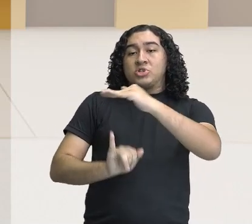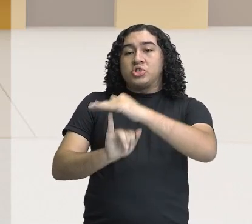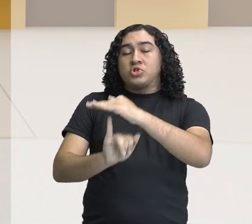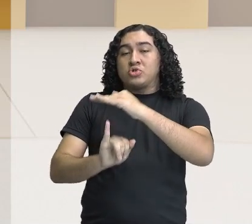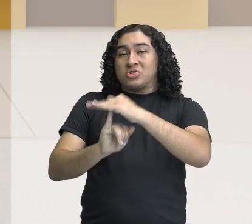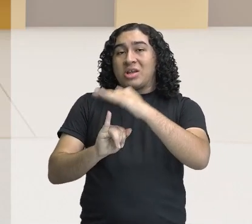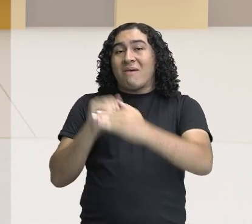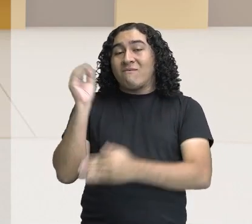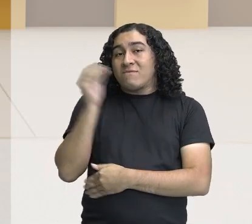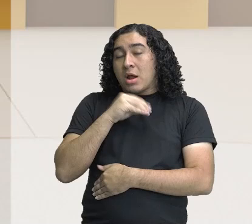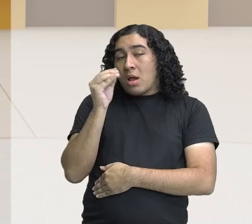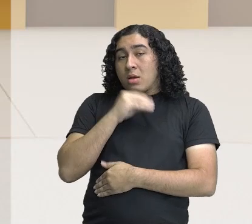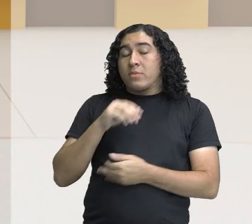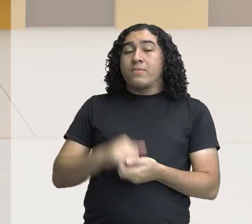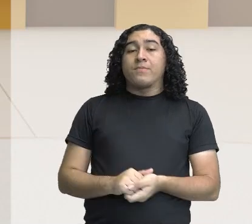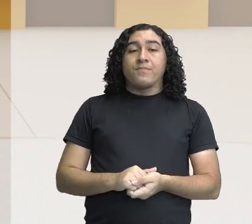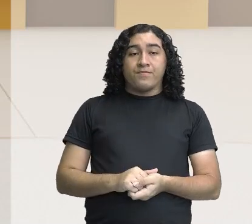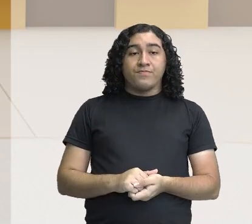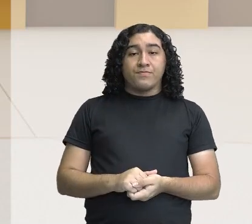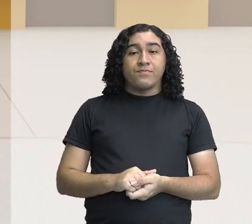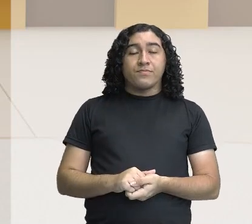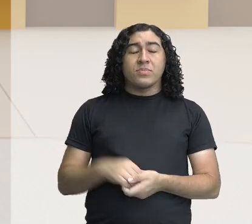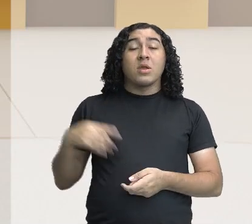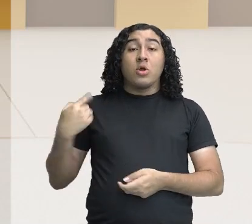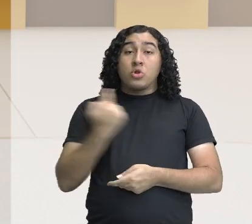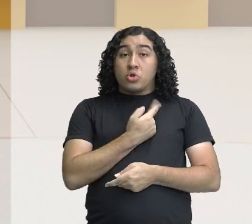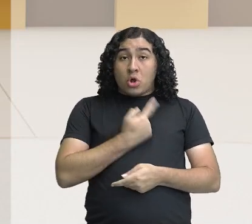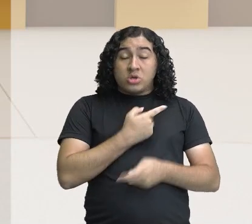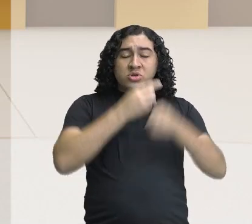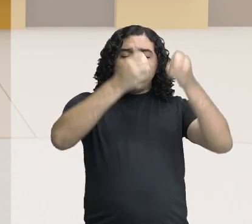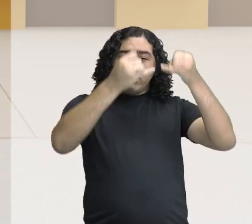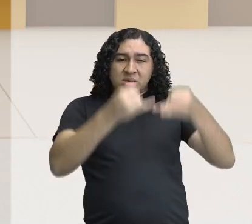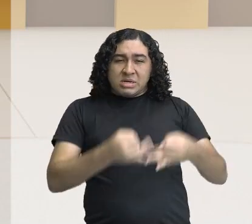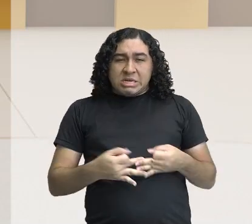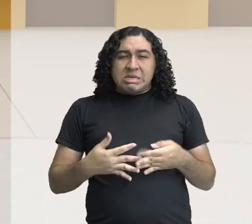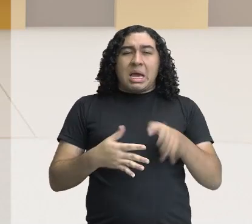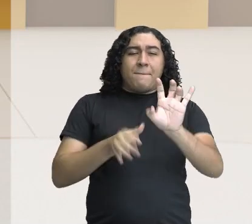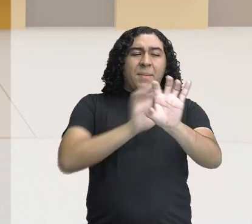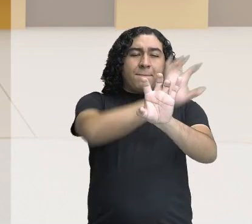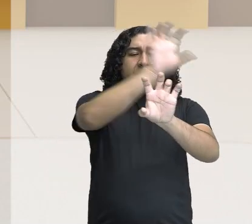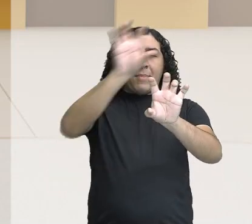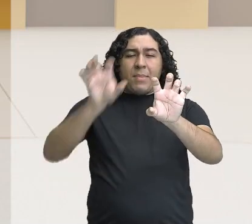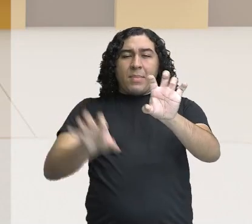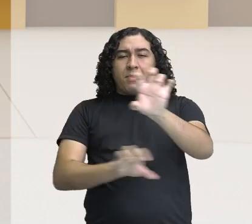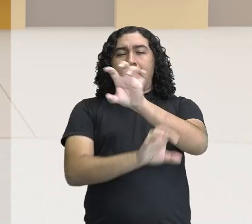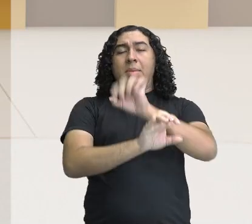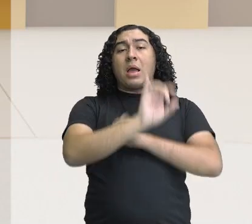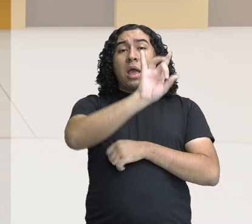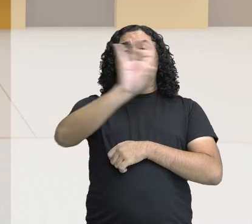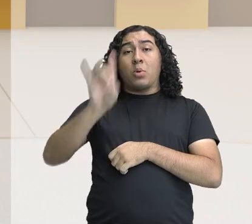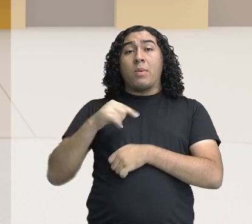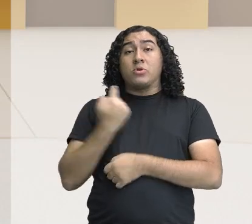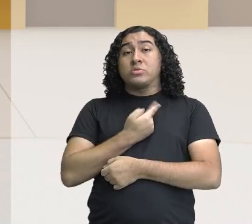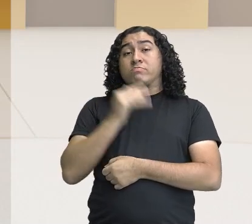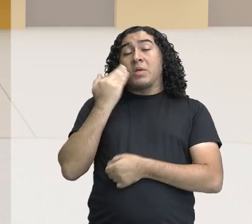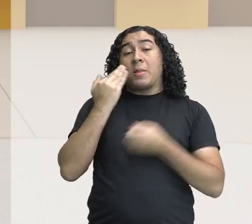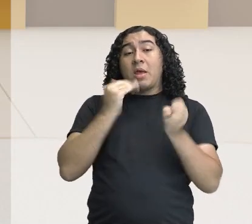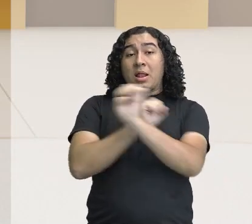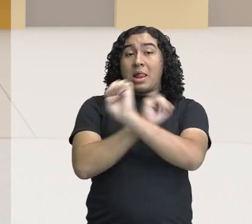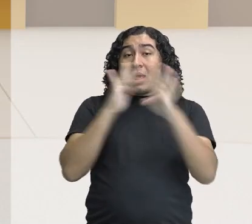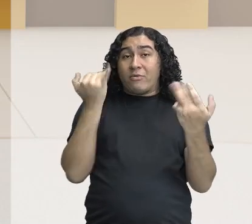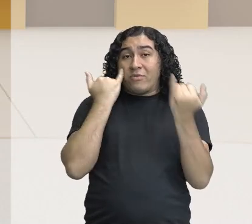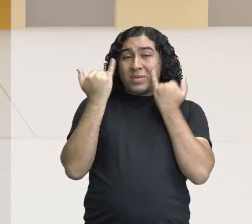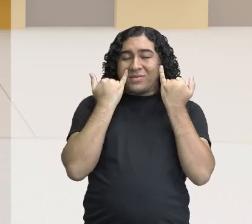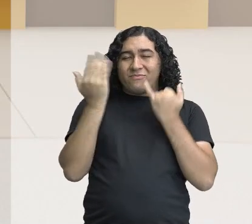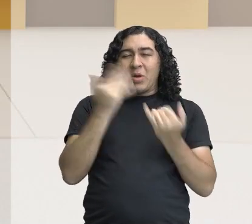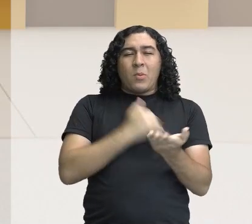essas causas do desmatamento, a gente vai pontuar com vocês cada uma delas para a gente entender muito bem do que se trata. Então, vamos lá.